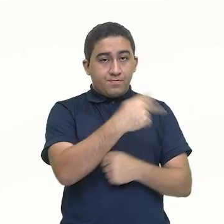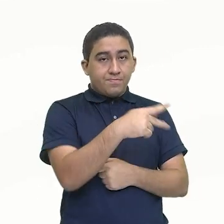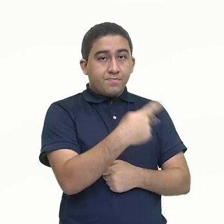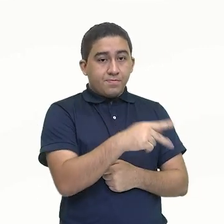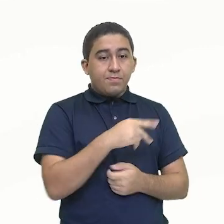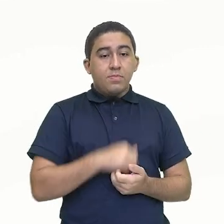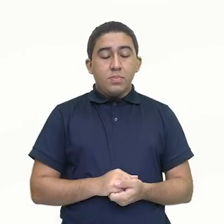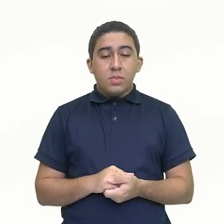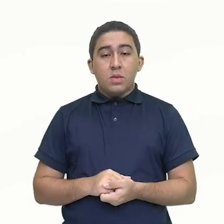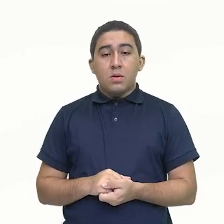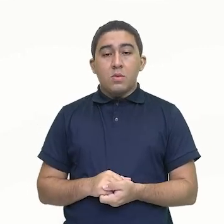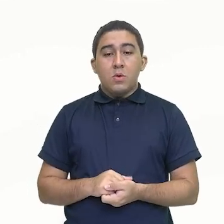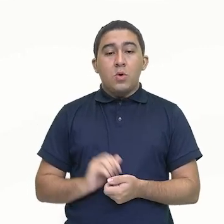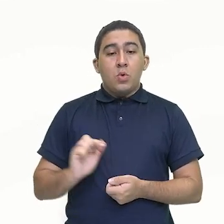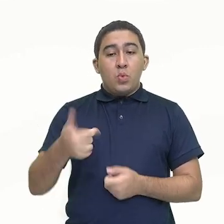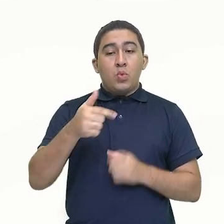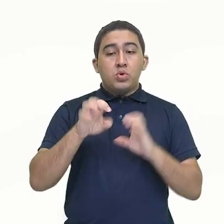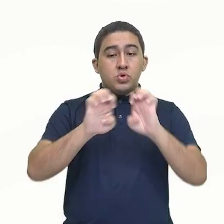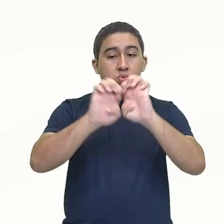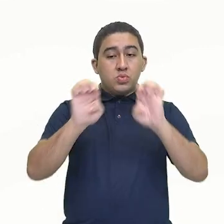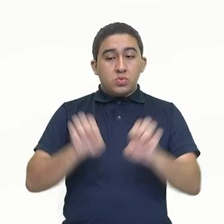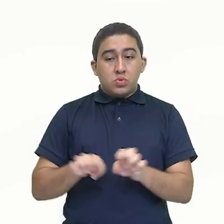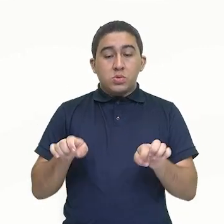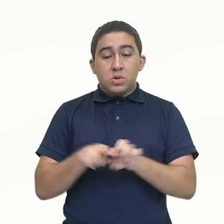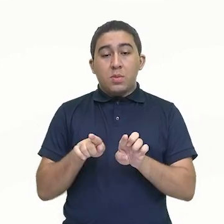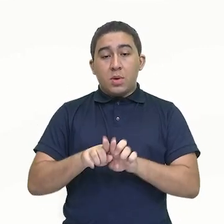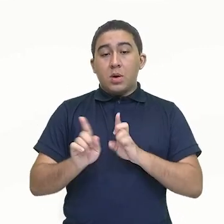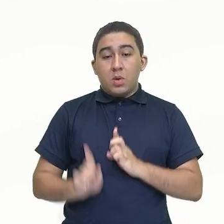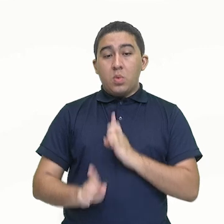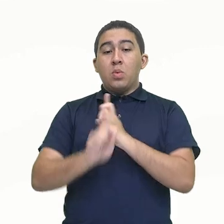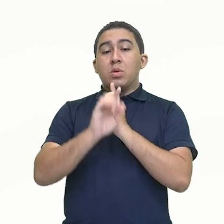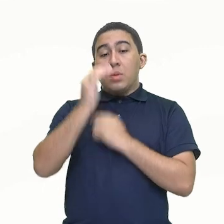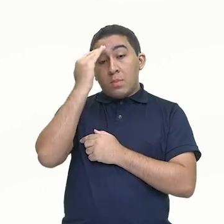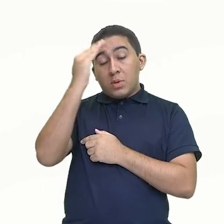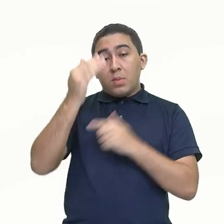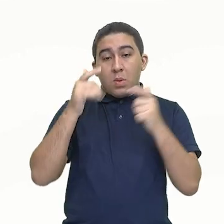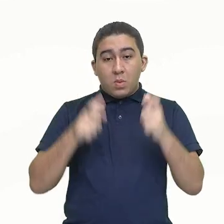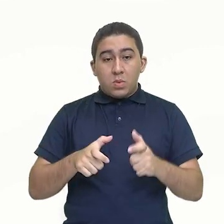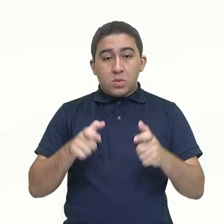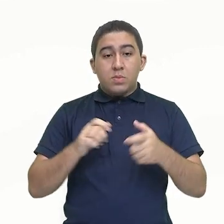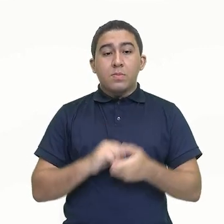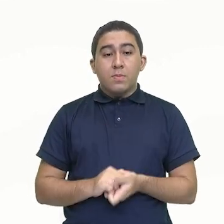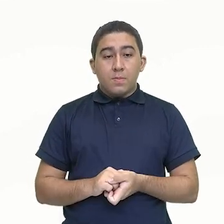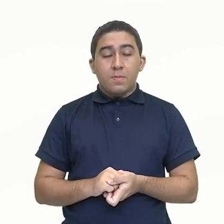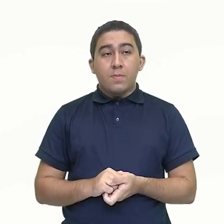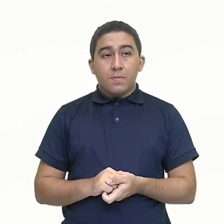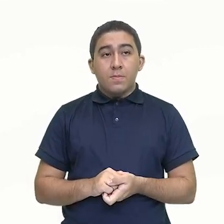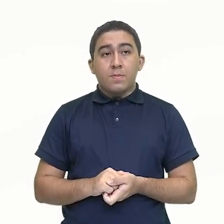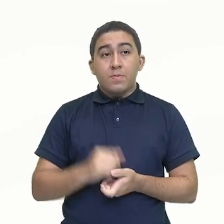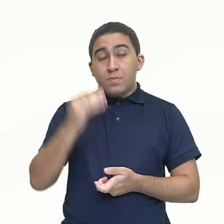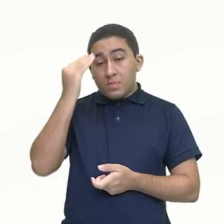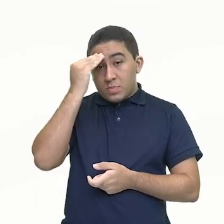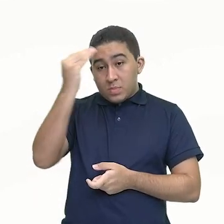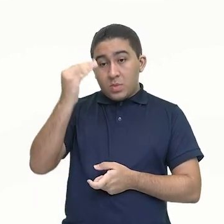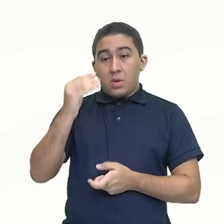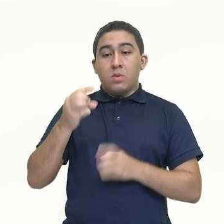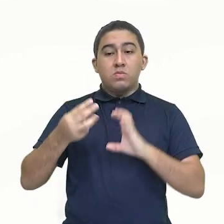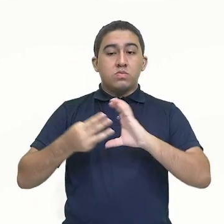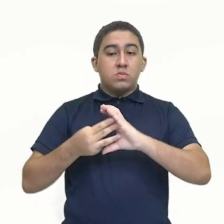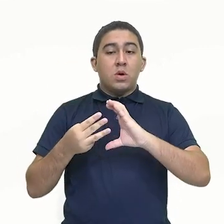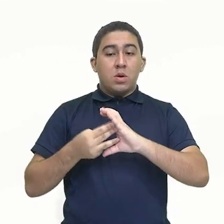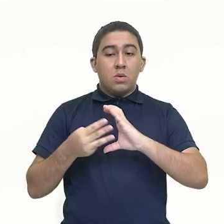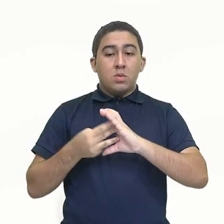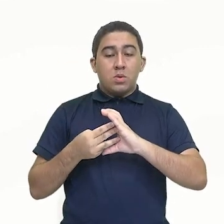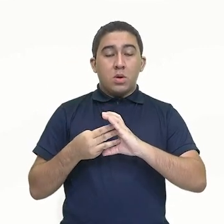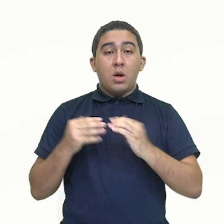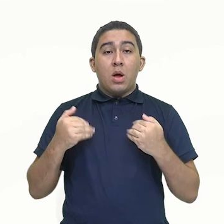tá? Outras estruturas são encontradas ali, que especificamente em células animais e